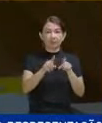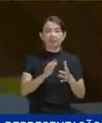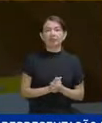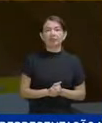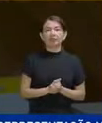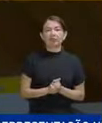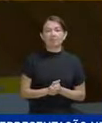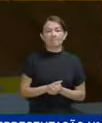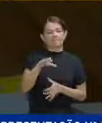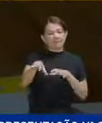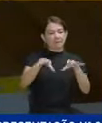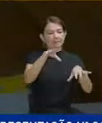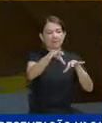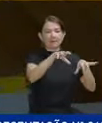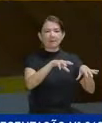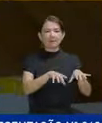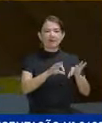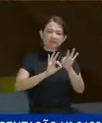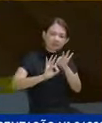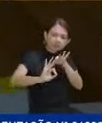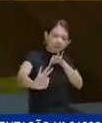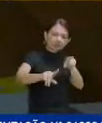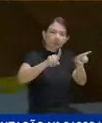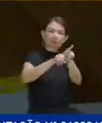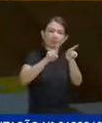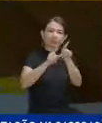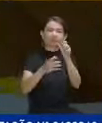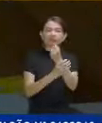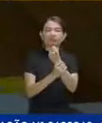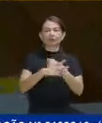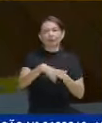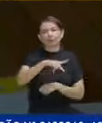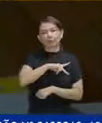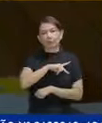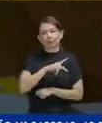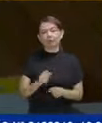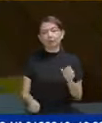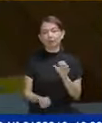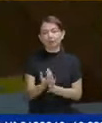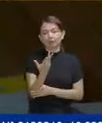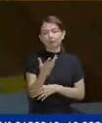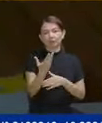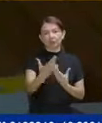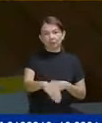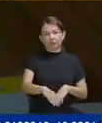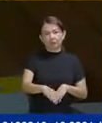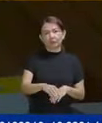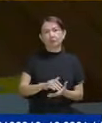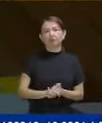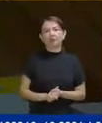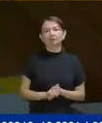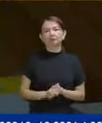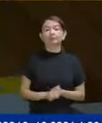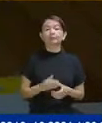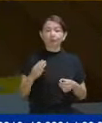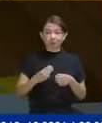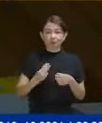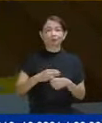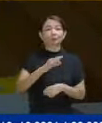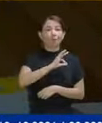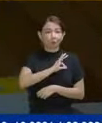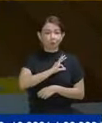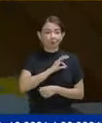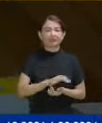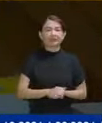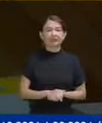Vitória, em Vila Brasil, nos lugares mais distantes, a segurança pública, gerando concurso público para a Guarda Municipal, o que gera emprego e renda.